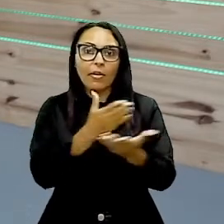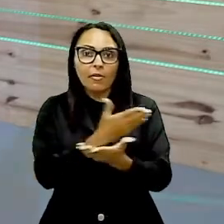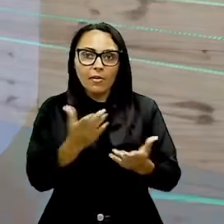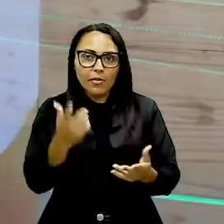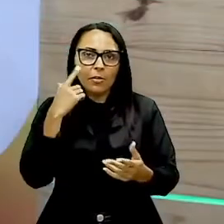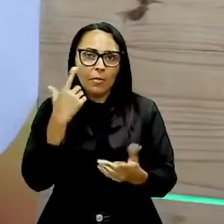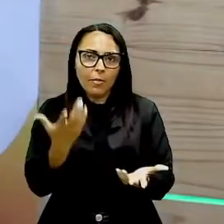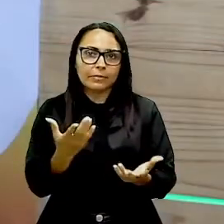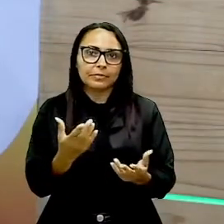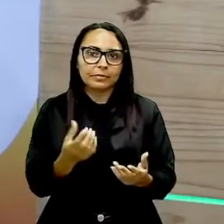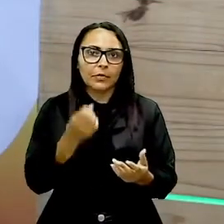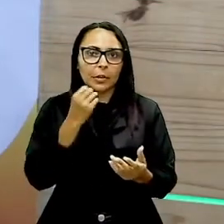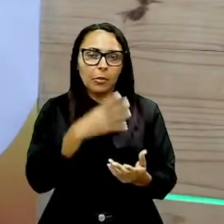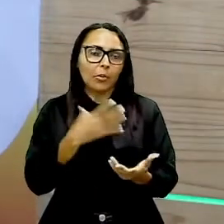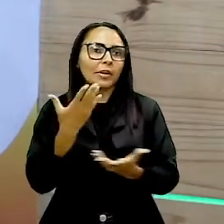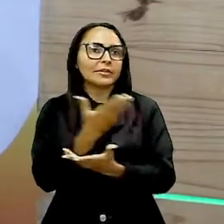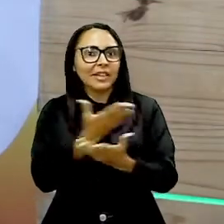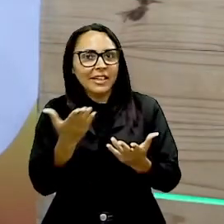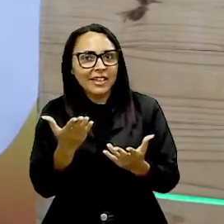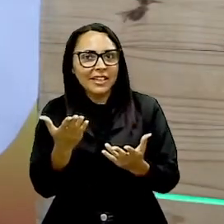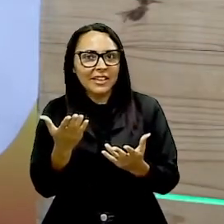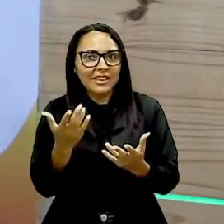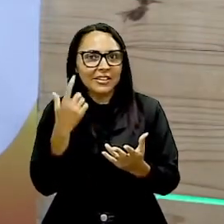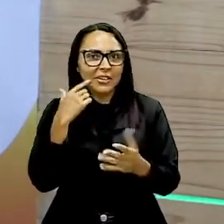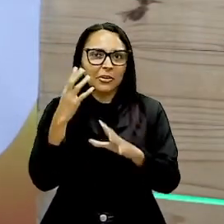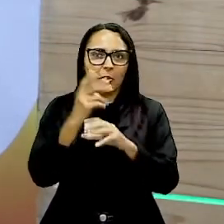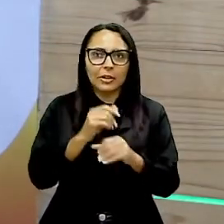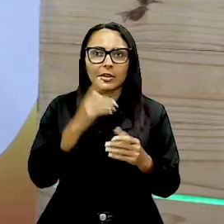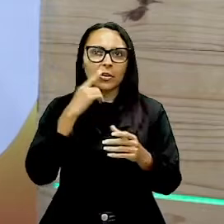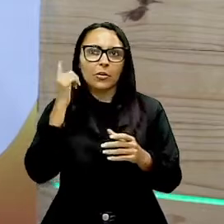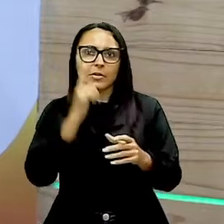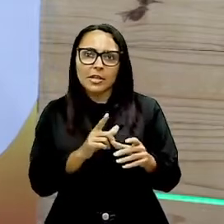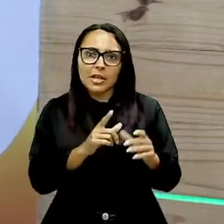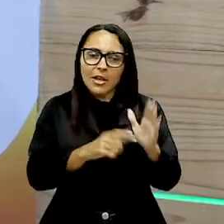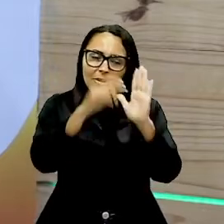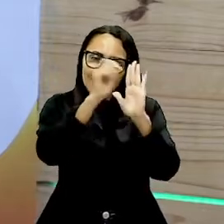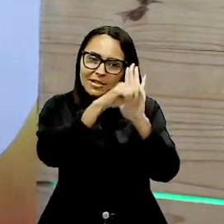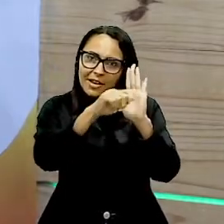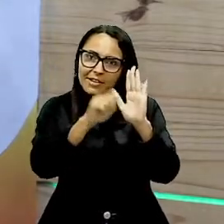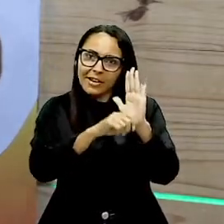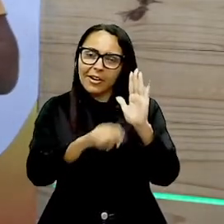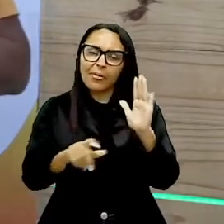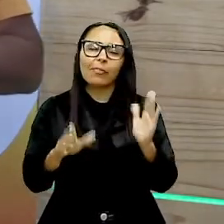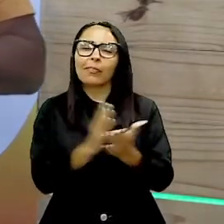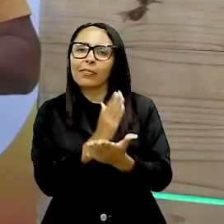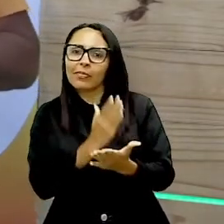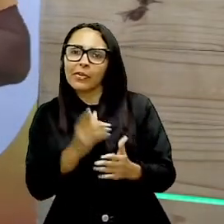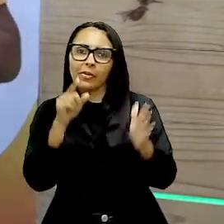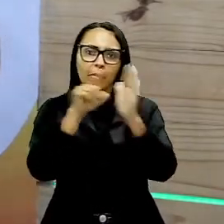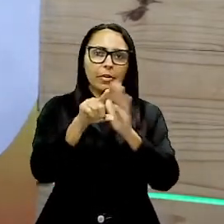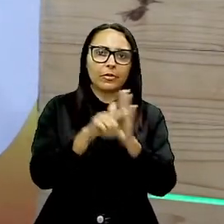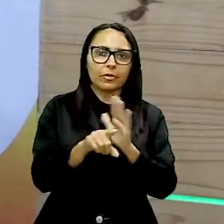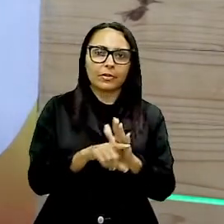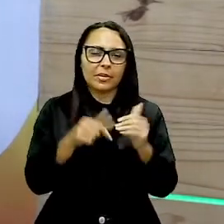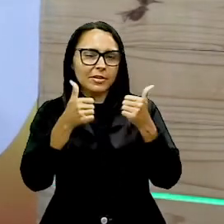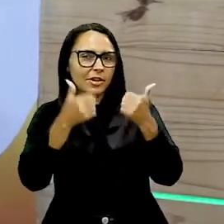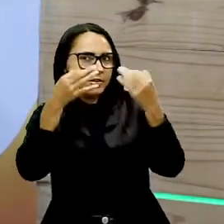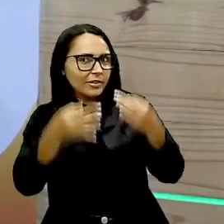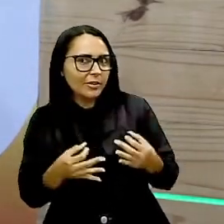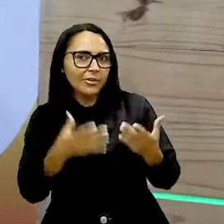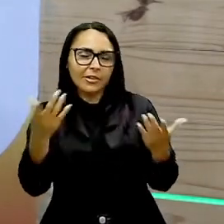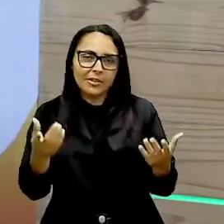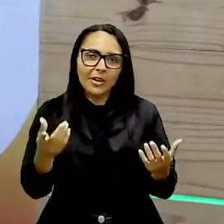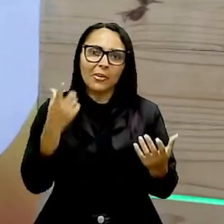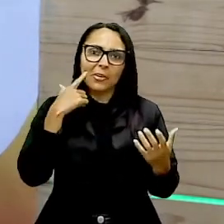tirou boas assim, não é nem nota, né? Conseguiu acertar algumas perguntas, deu para fazer tudo direitinho, estão